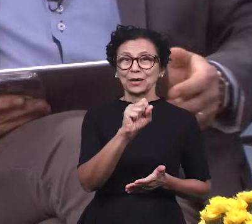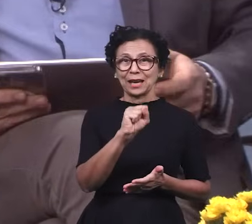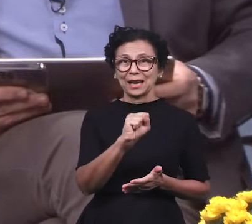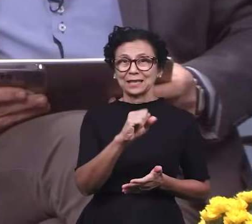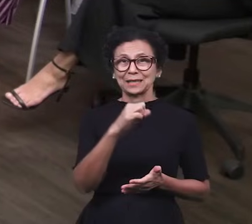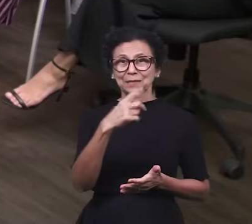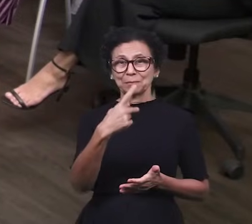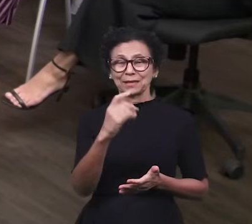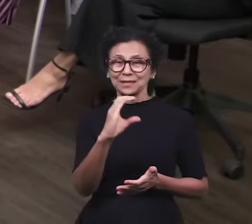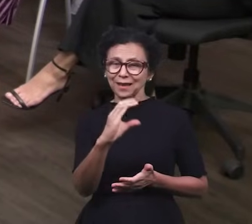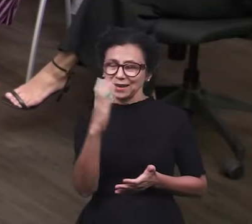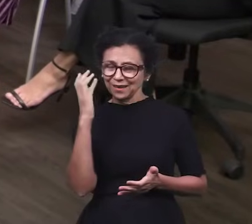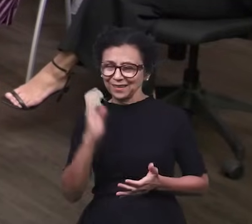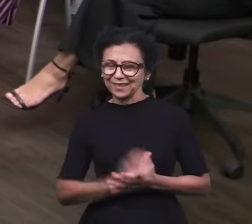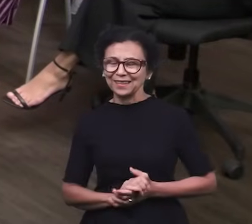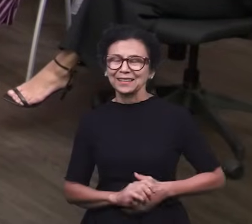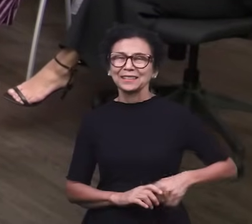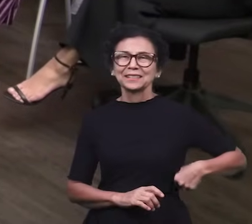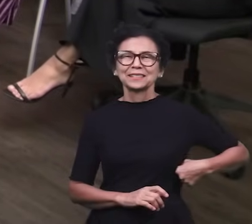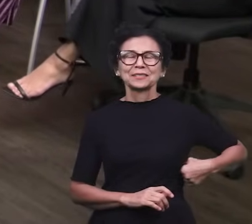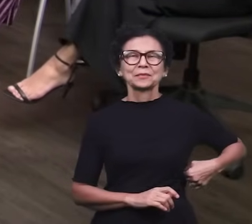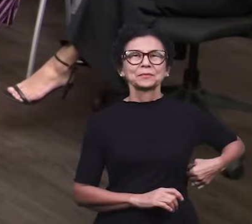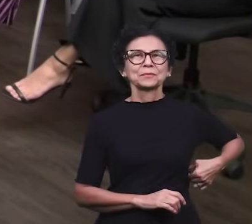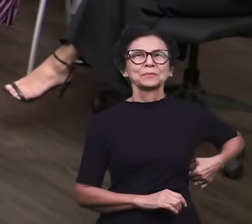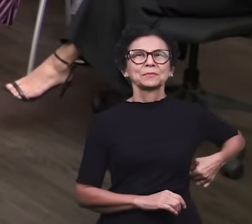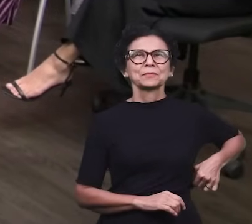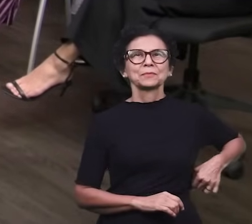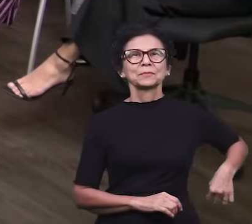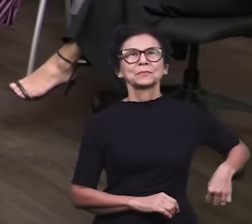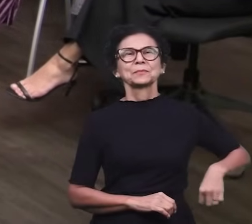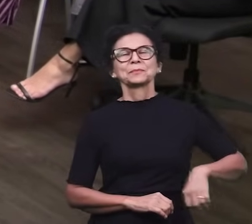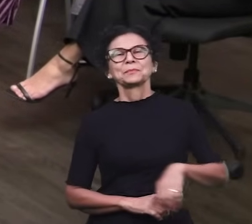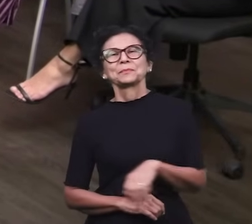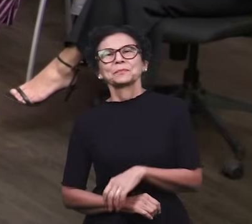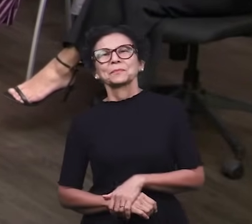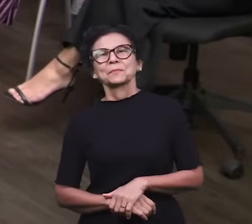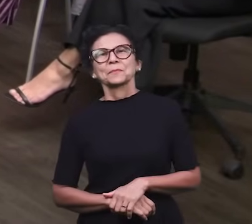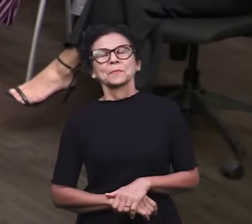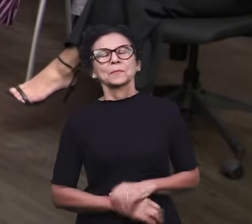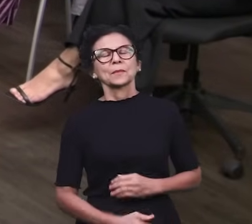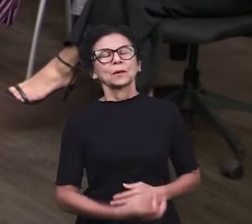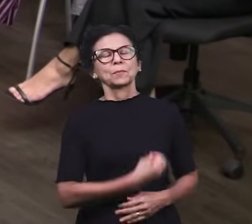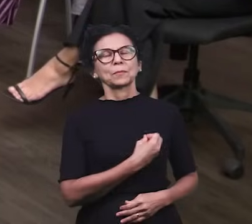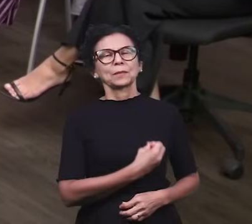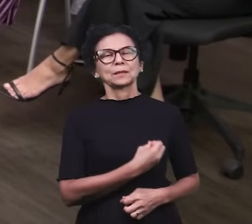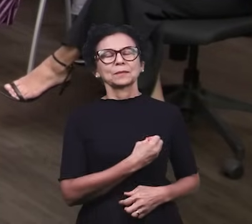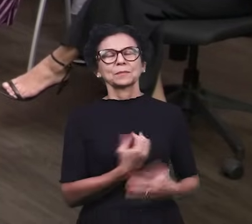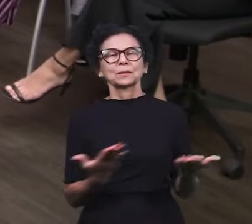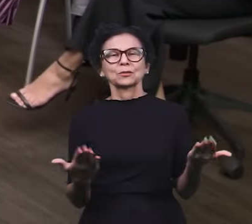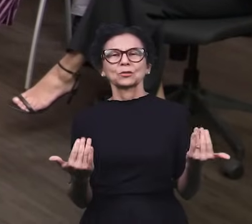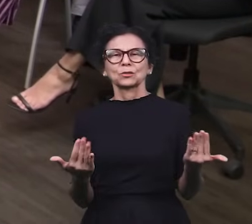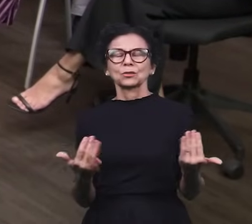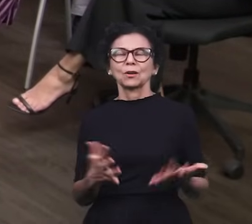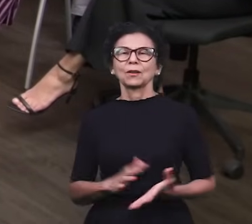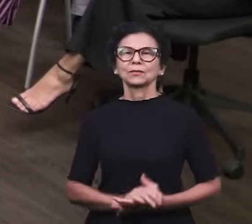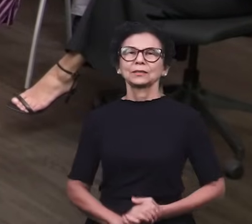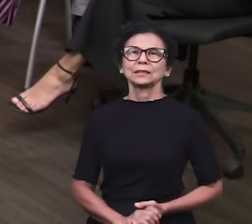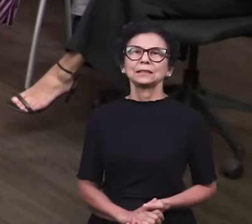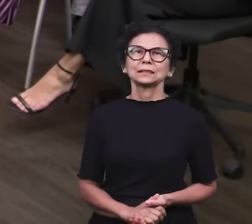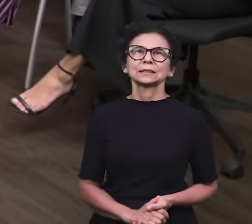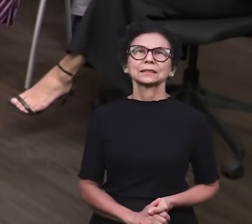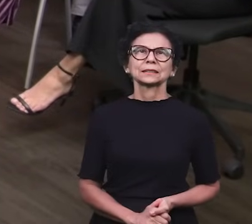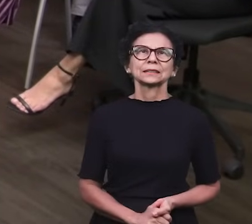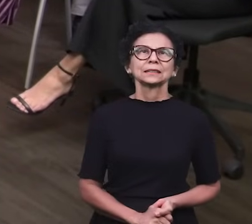vai para o Serasa. Muito bem, vamos lá, vamos trazer aqui participação de jovens de fora, né? A gente sempre traz, na